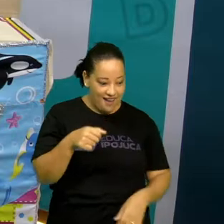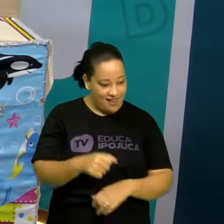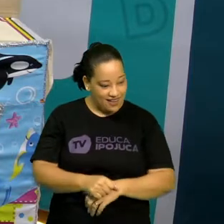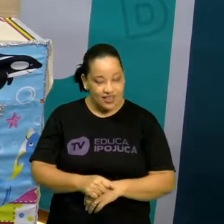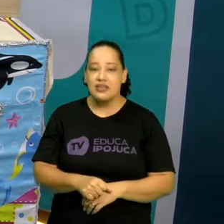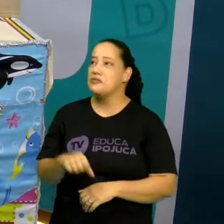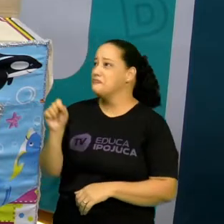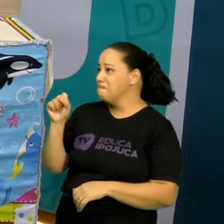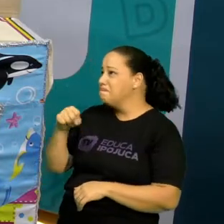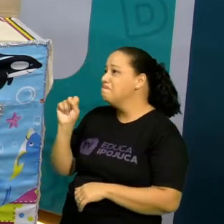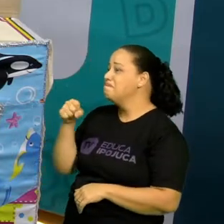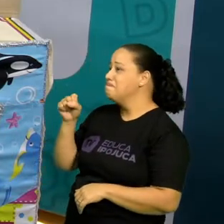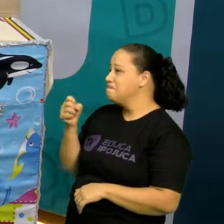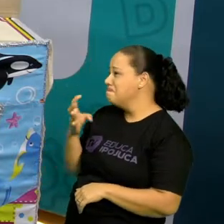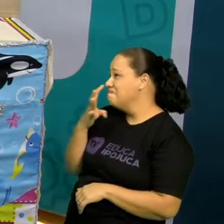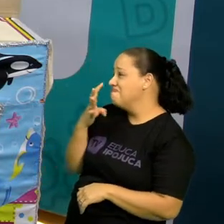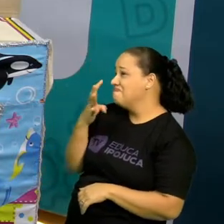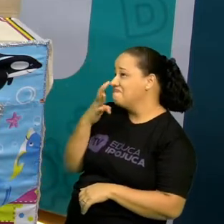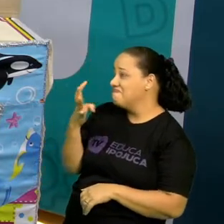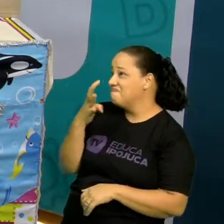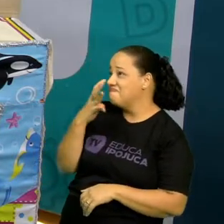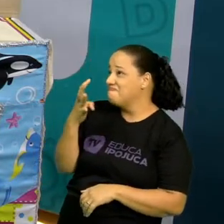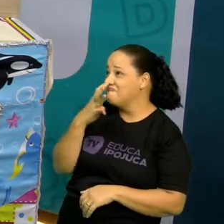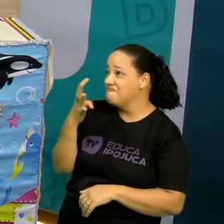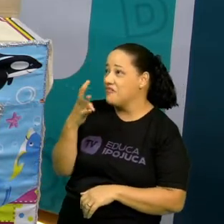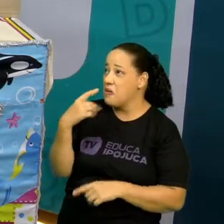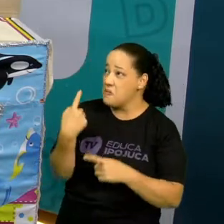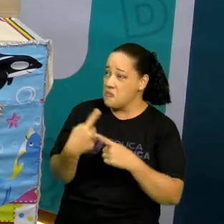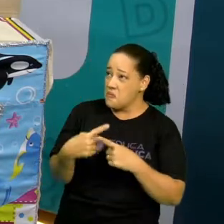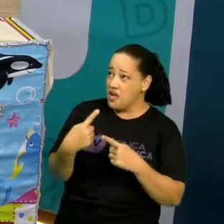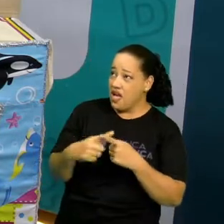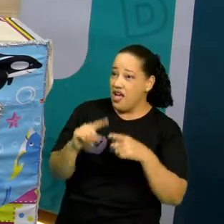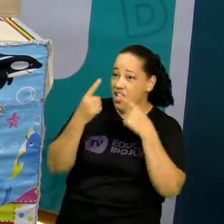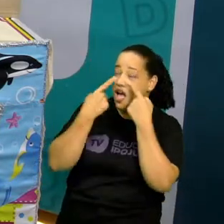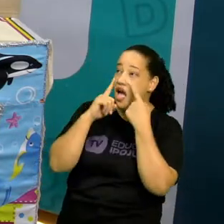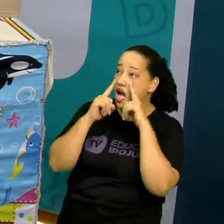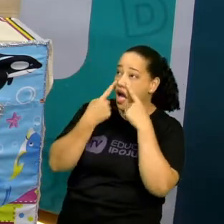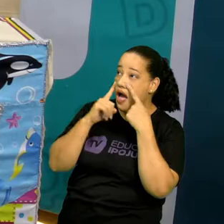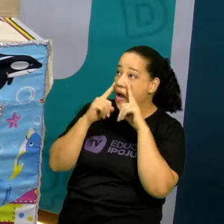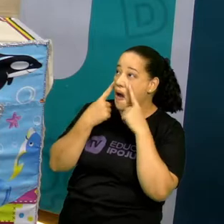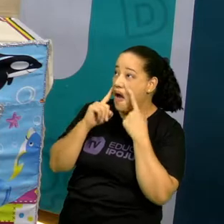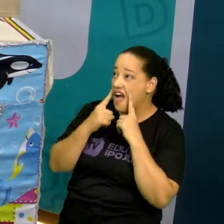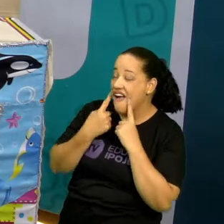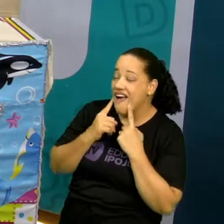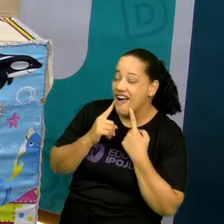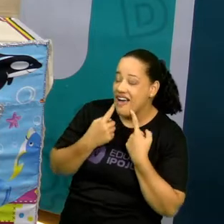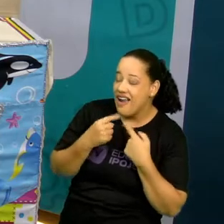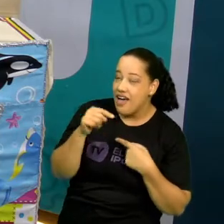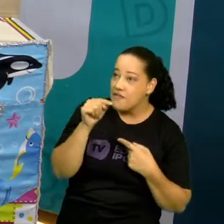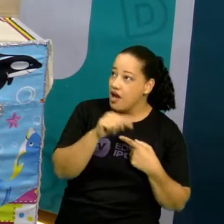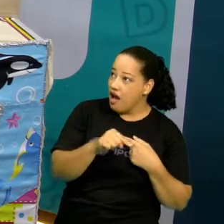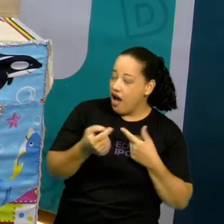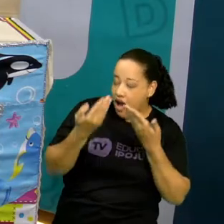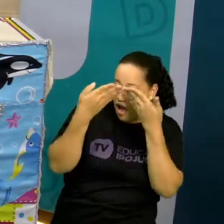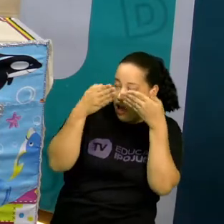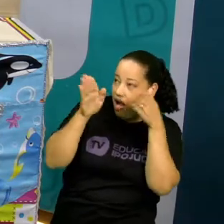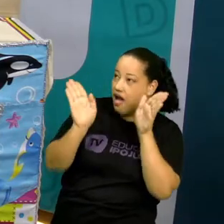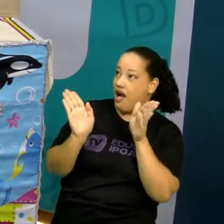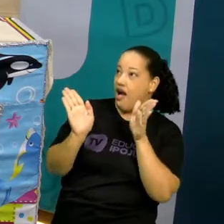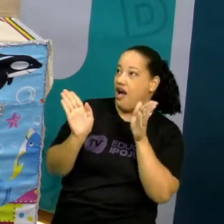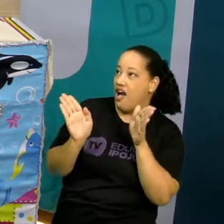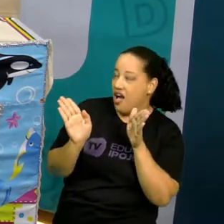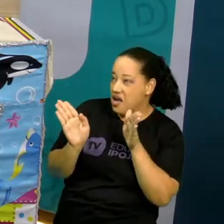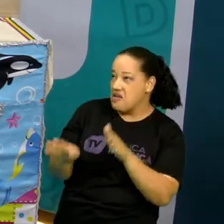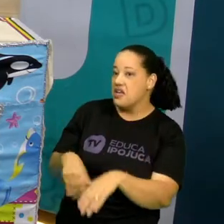o adicional de madeira fazer em Jataí novo fez ele chegar nenhuma não